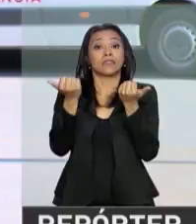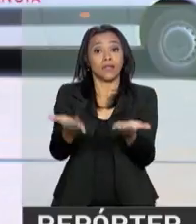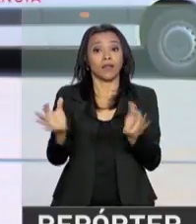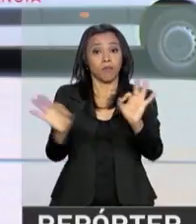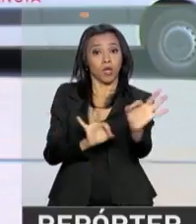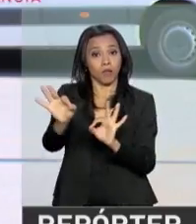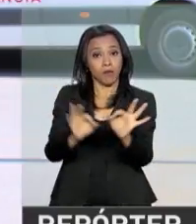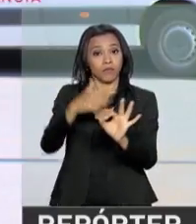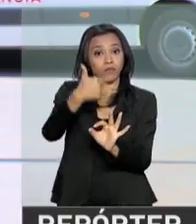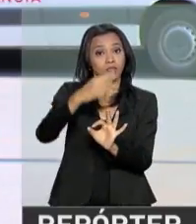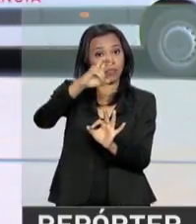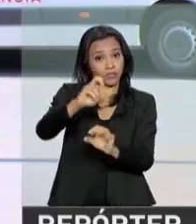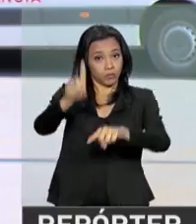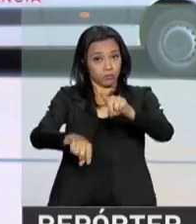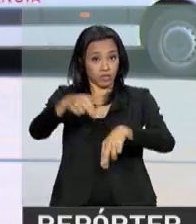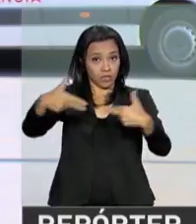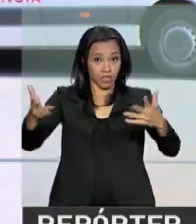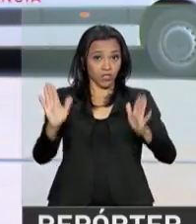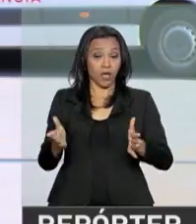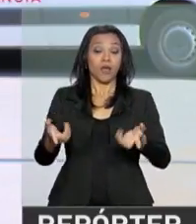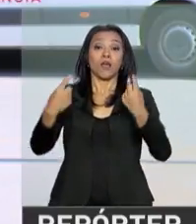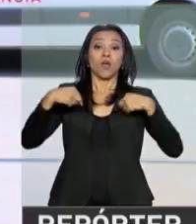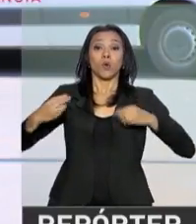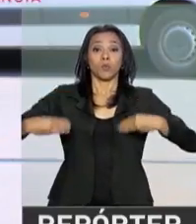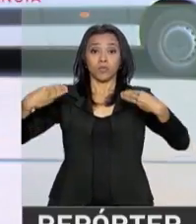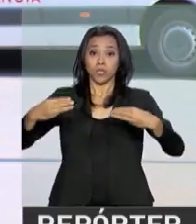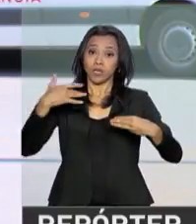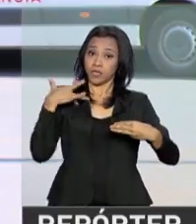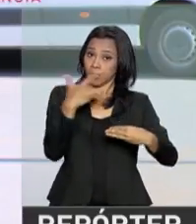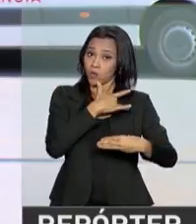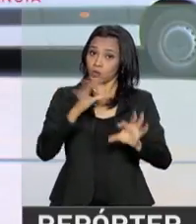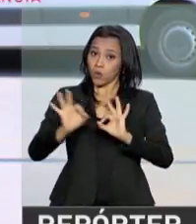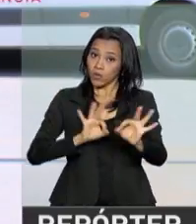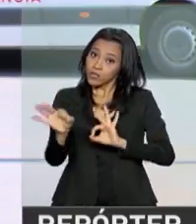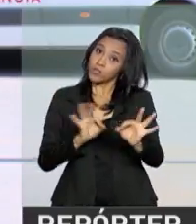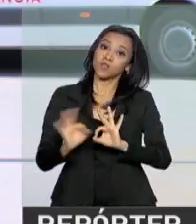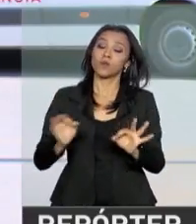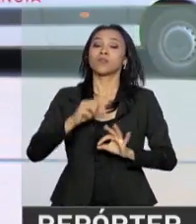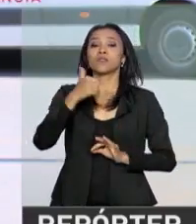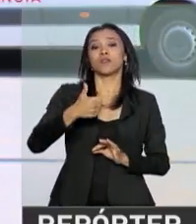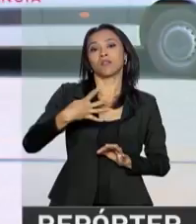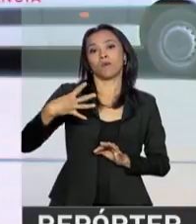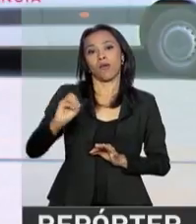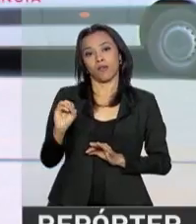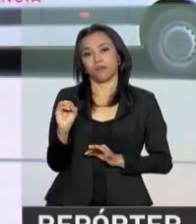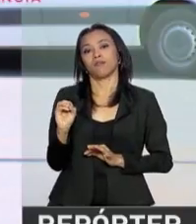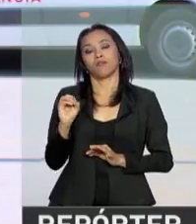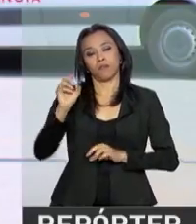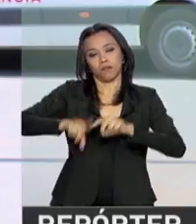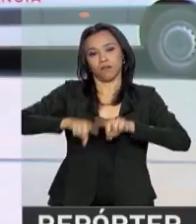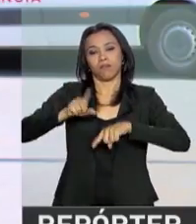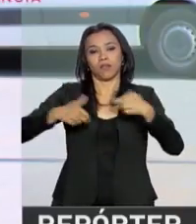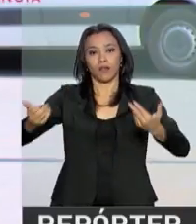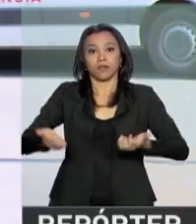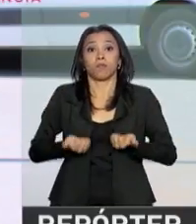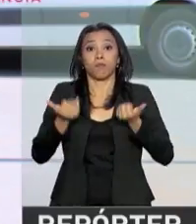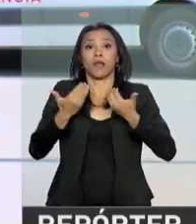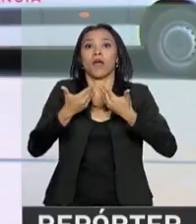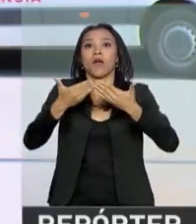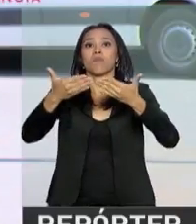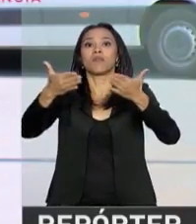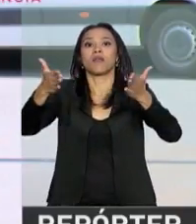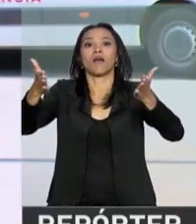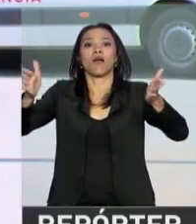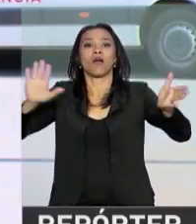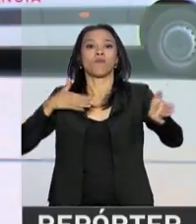equipamentos. O Ministério também reorganizou a distribuição de 140 equipamentos de radioterapia para ampliar o